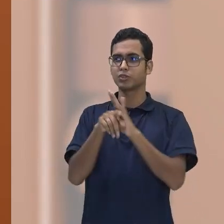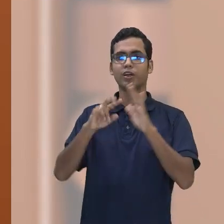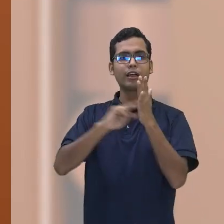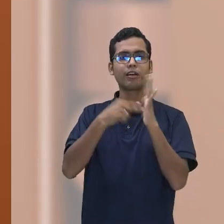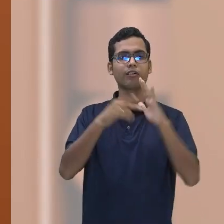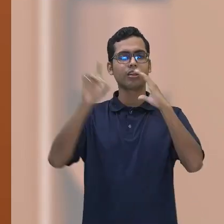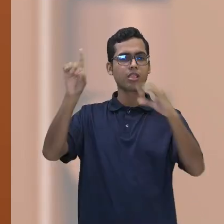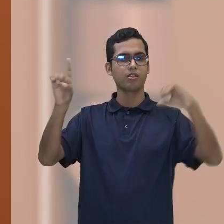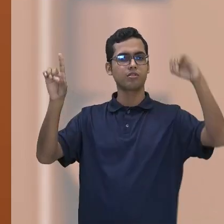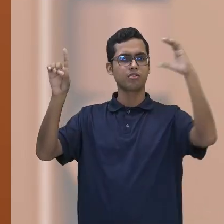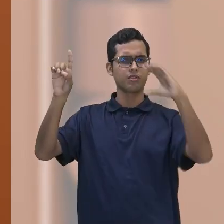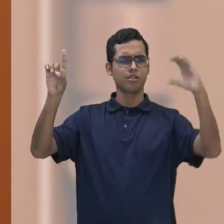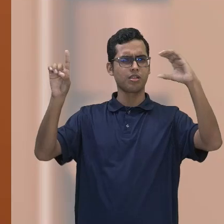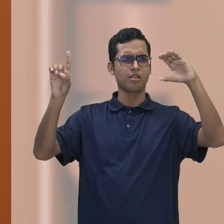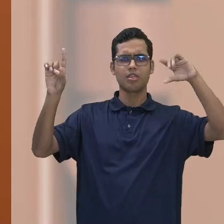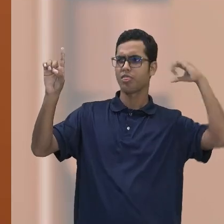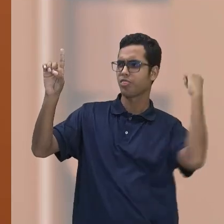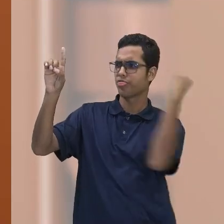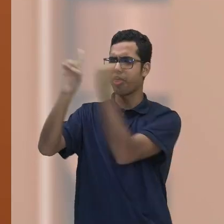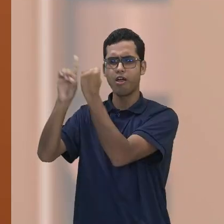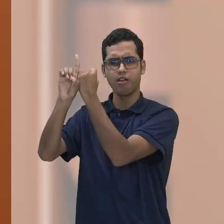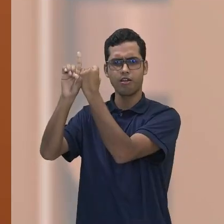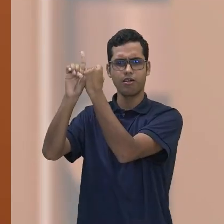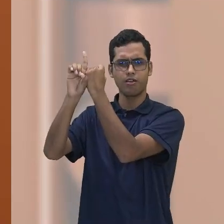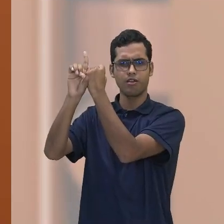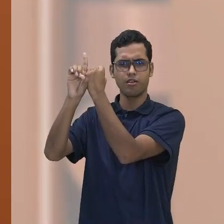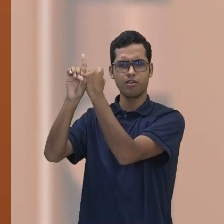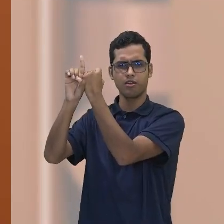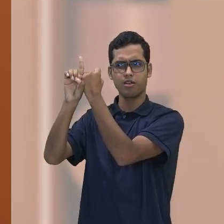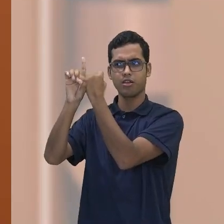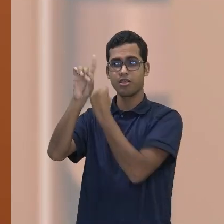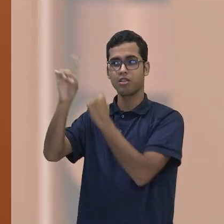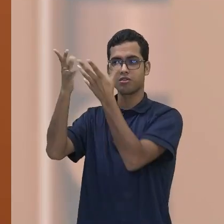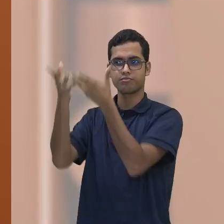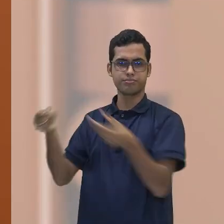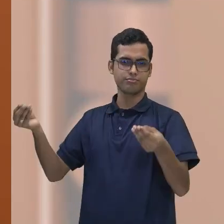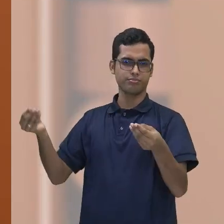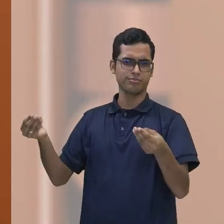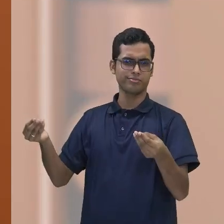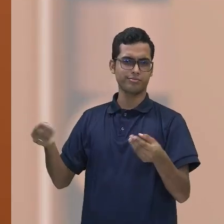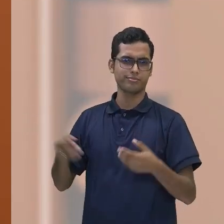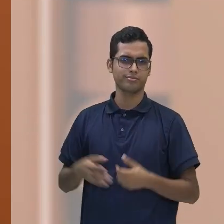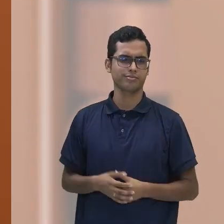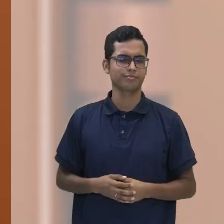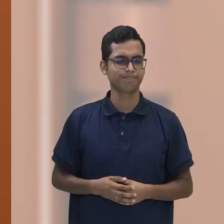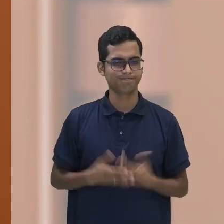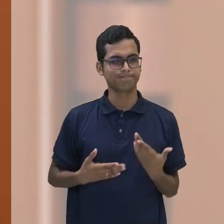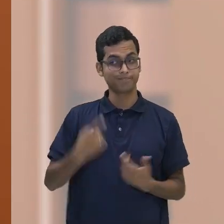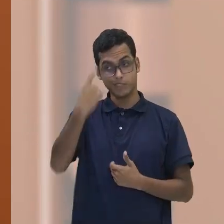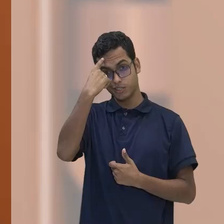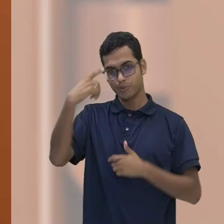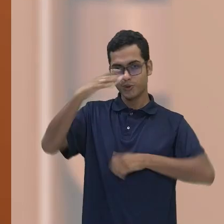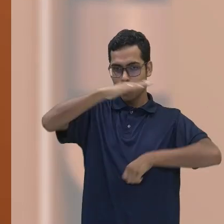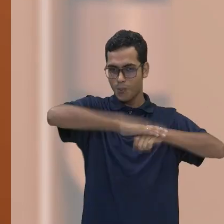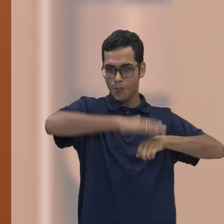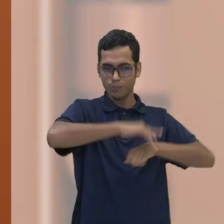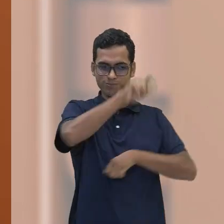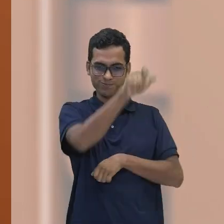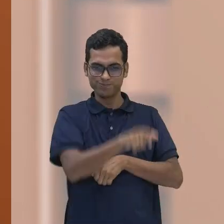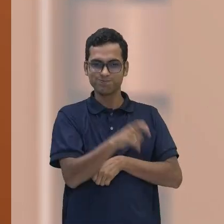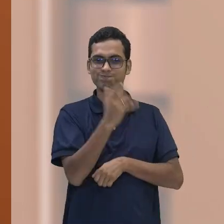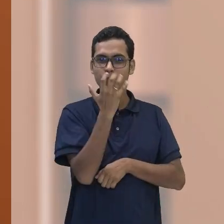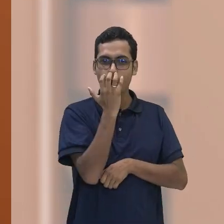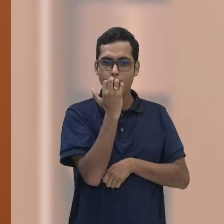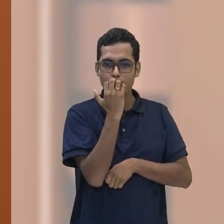Por favor, entendam o pensamento de Nietzsche aí, tá bom? Muito bom. Se Deus